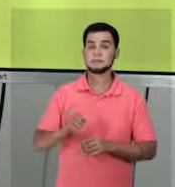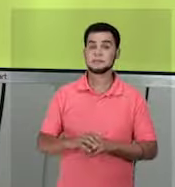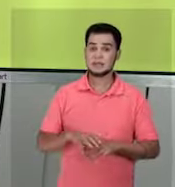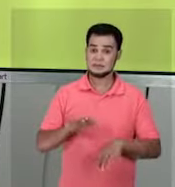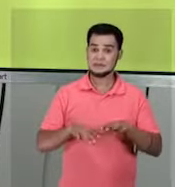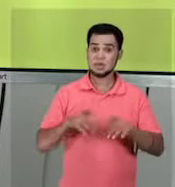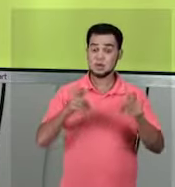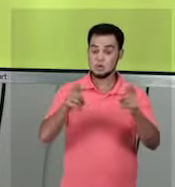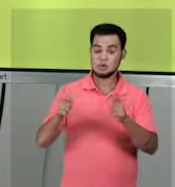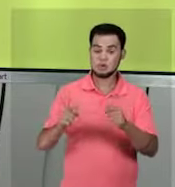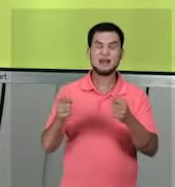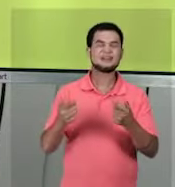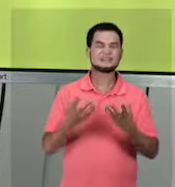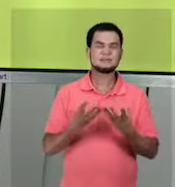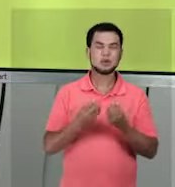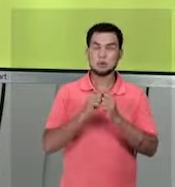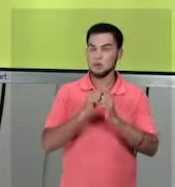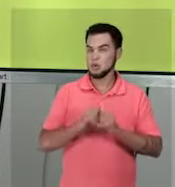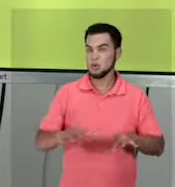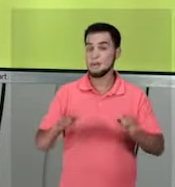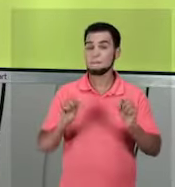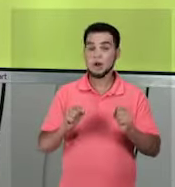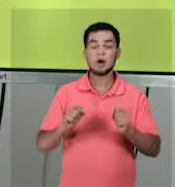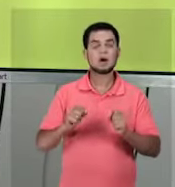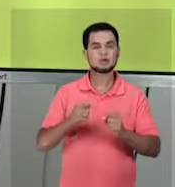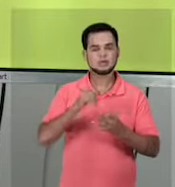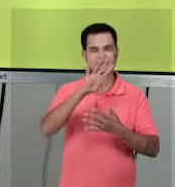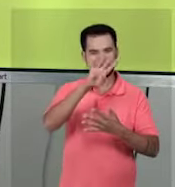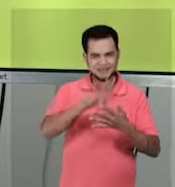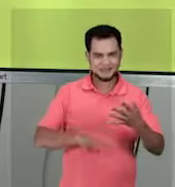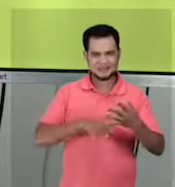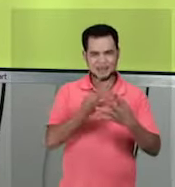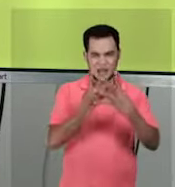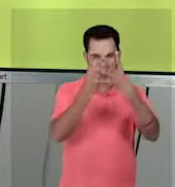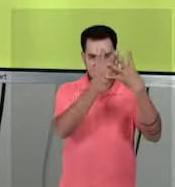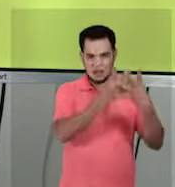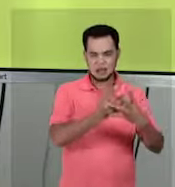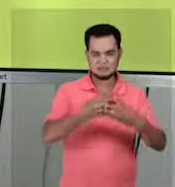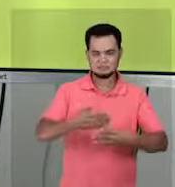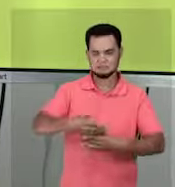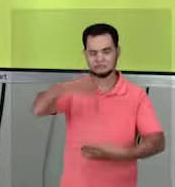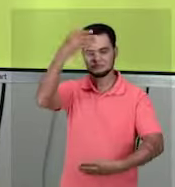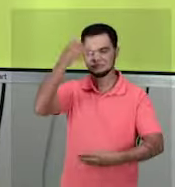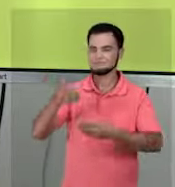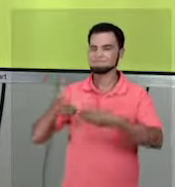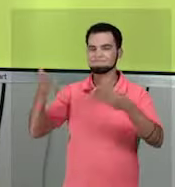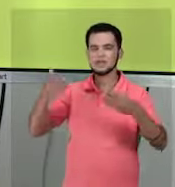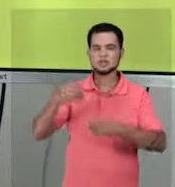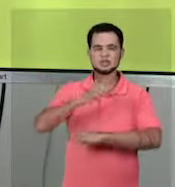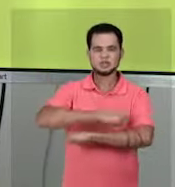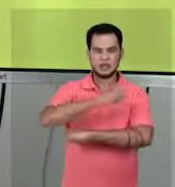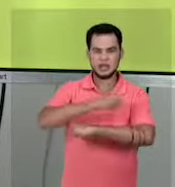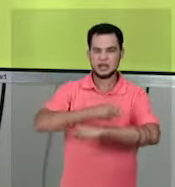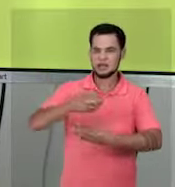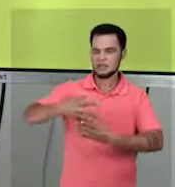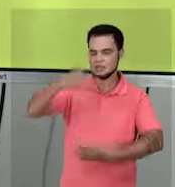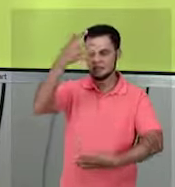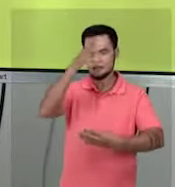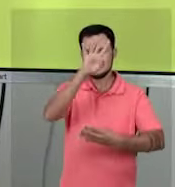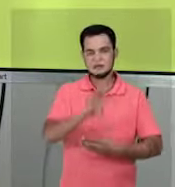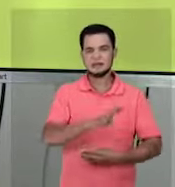pode utilizar também aquelas telas protetoras de janela, de porta, impedindo então a entrada